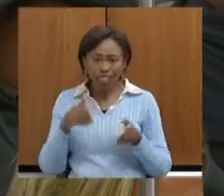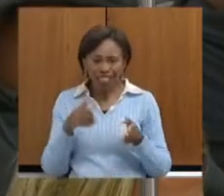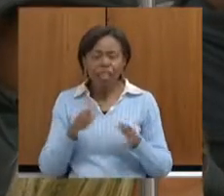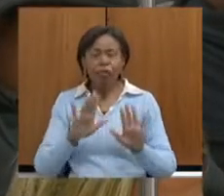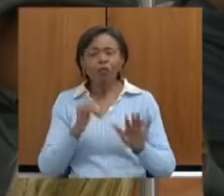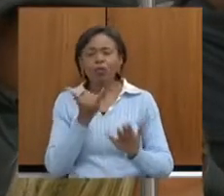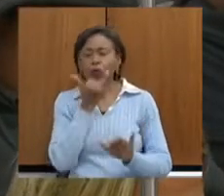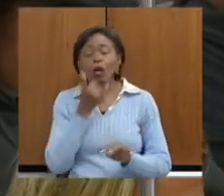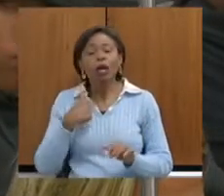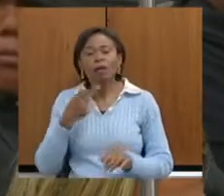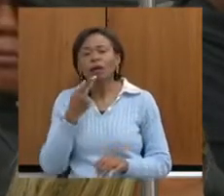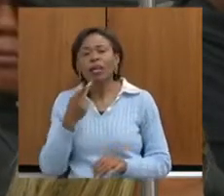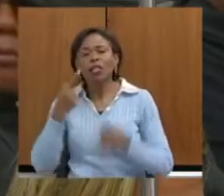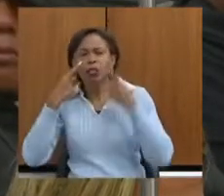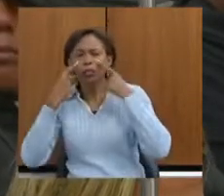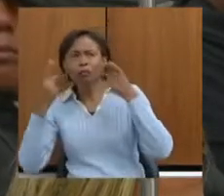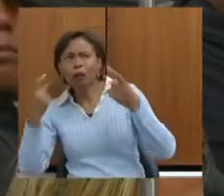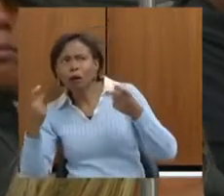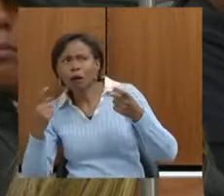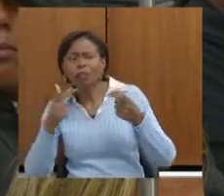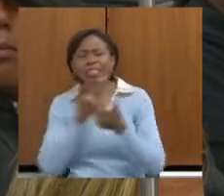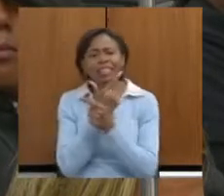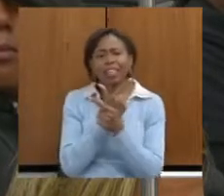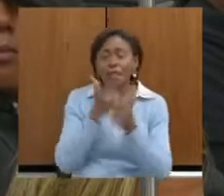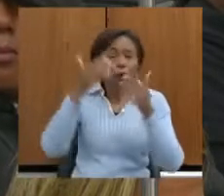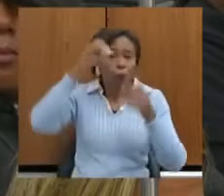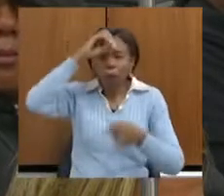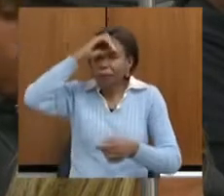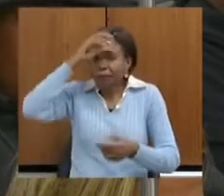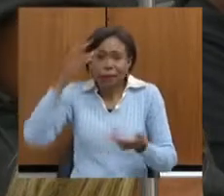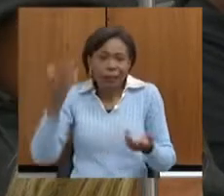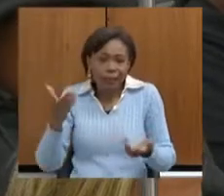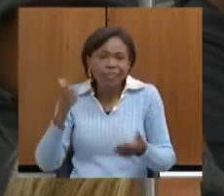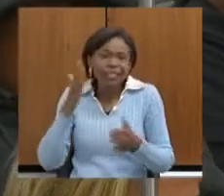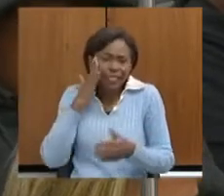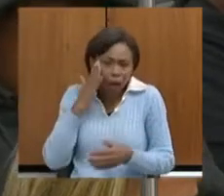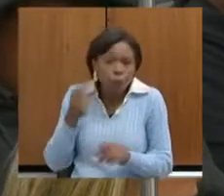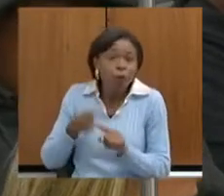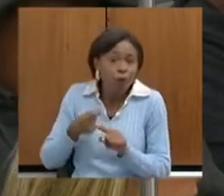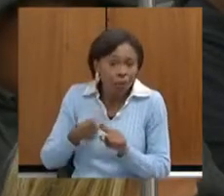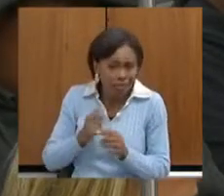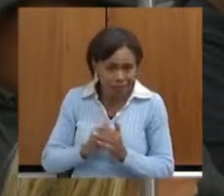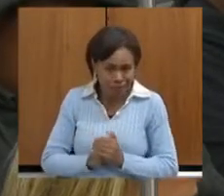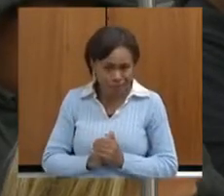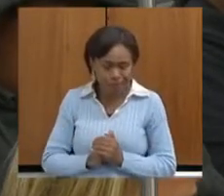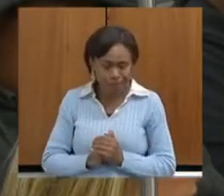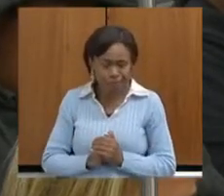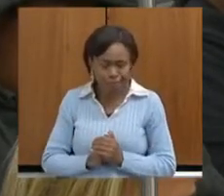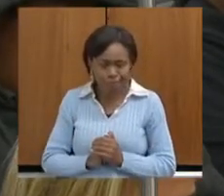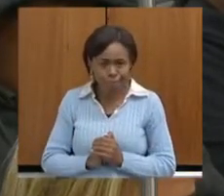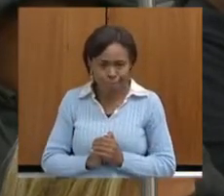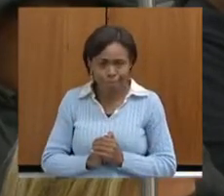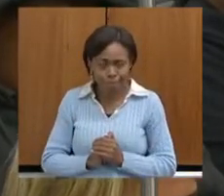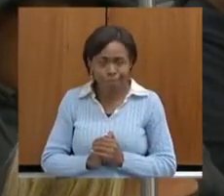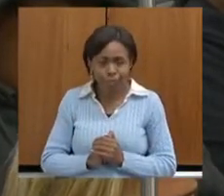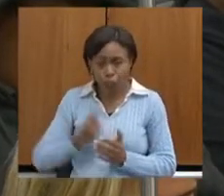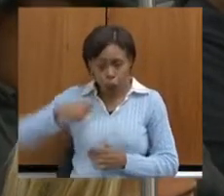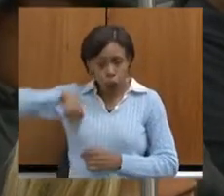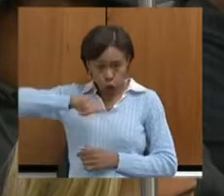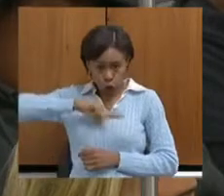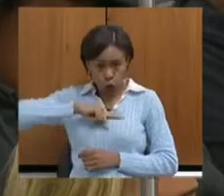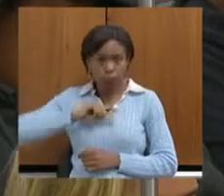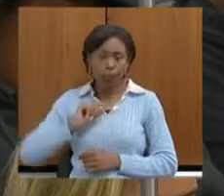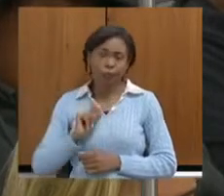sabe porque nossa Deputado a além de você e mais os outros mais engraçados seguinte porque nós